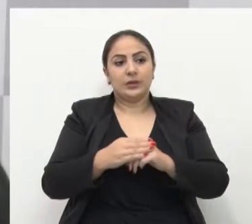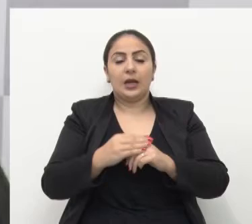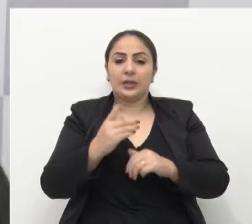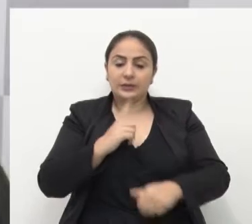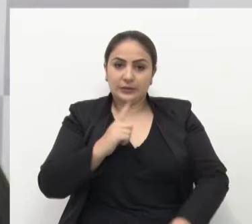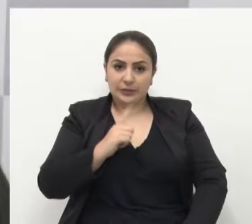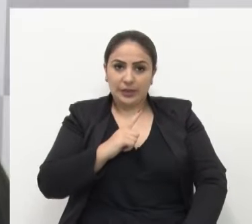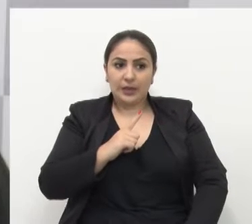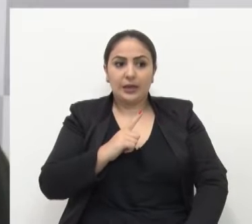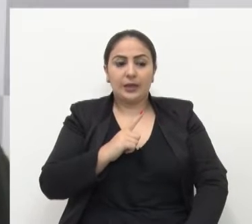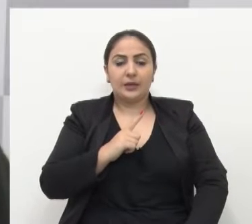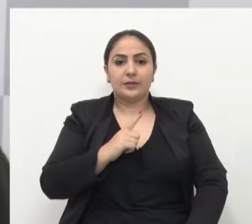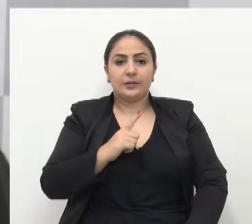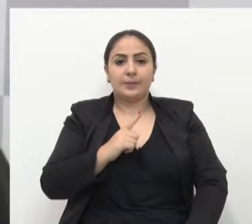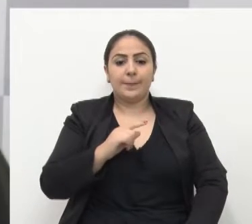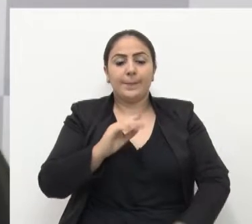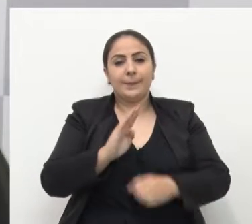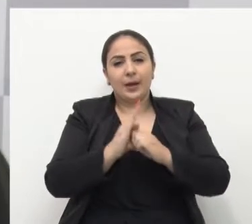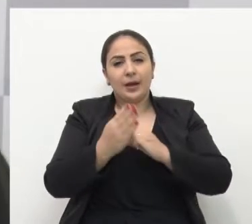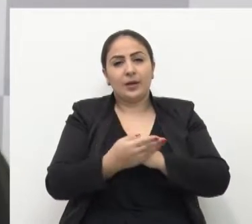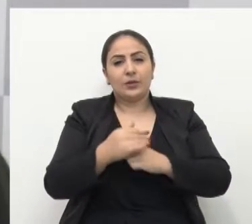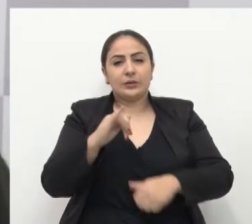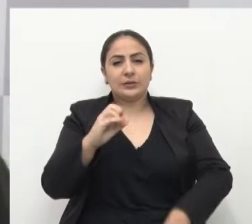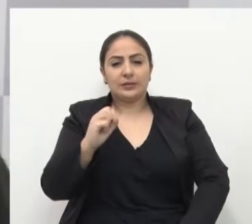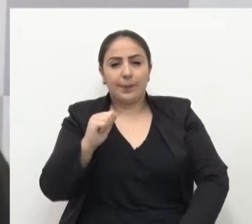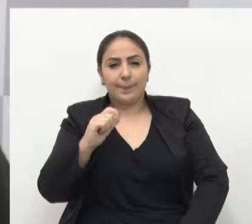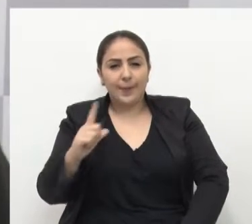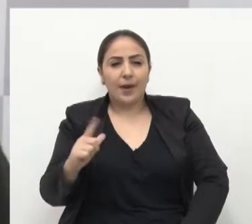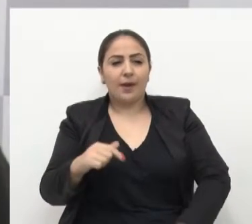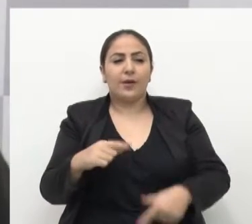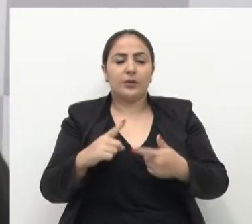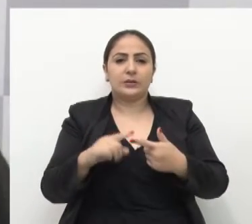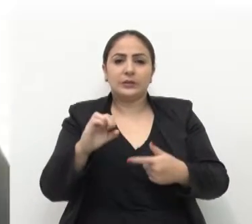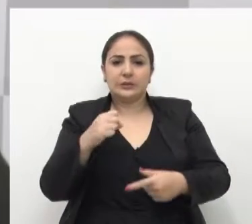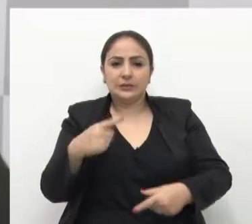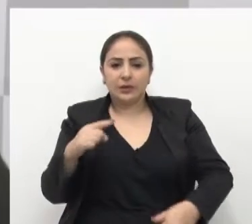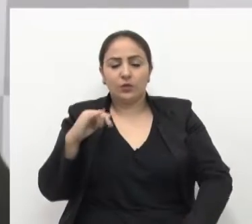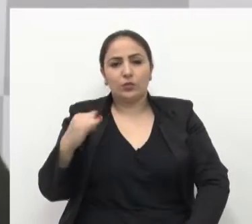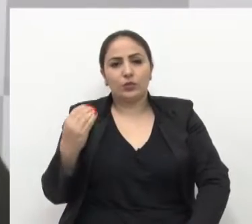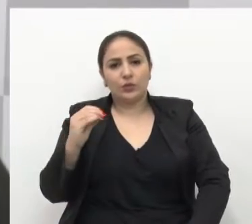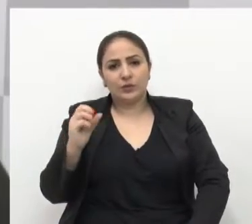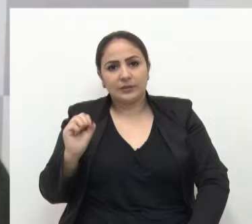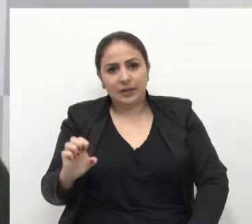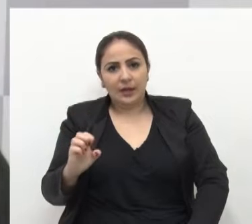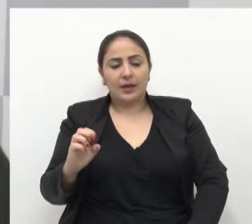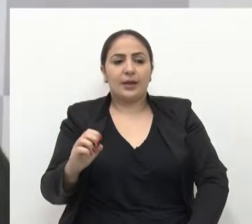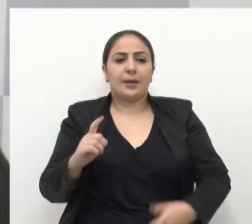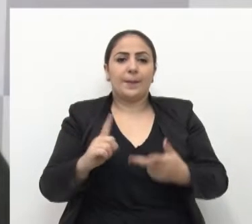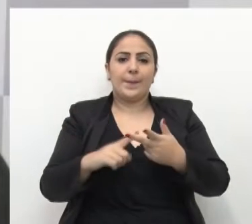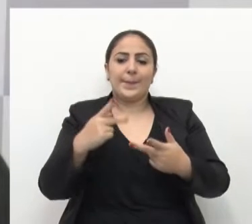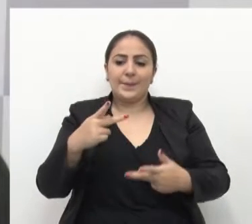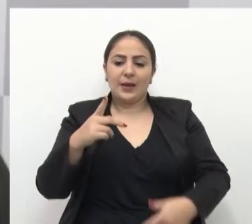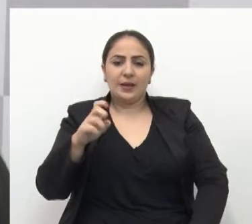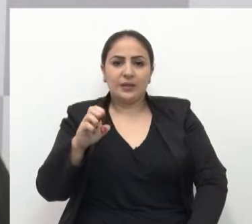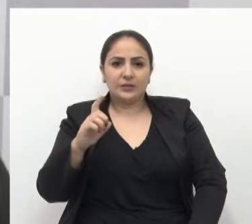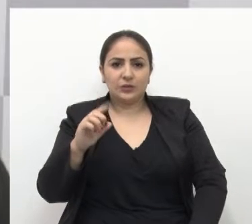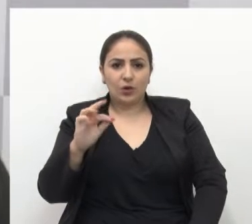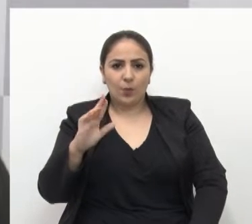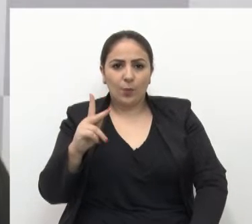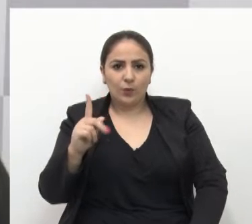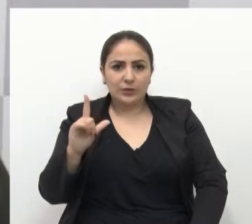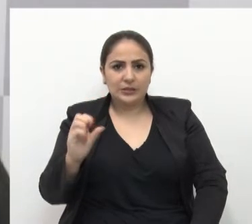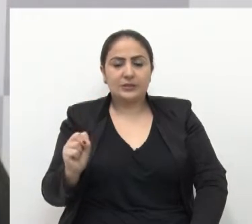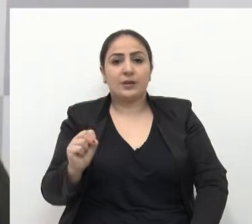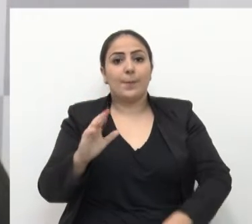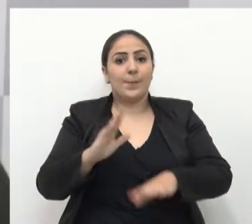bairro vizinho à vila isabel bairro josé petrópolis são áreas ocupadas há mais de 10